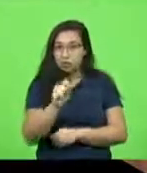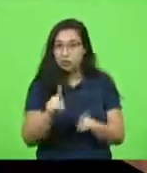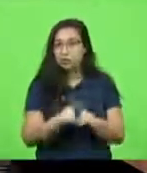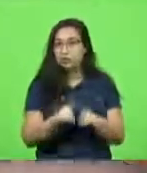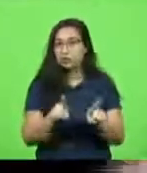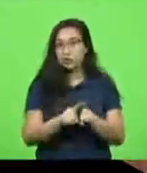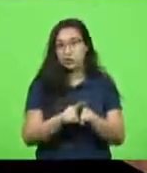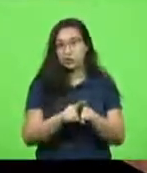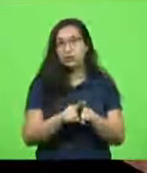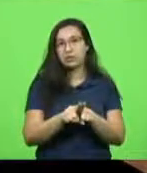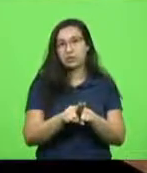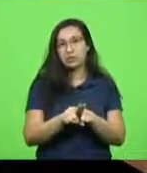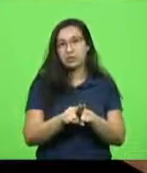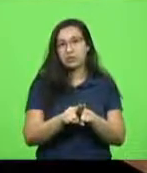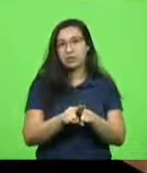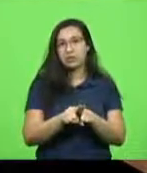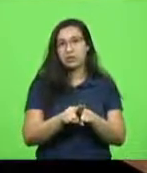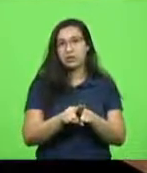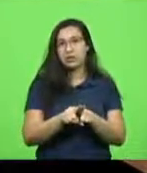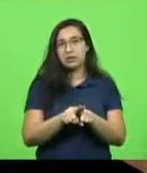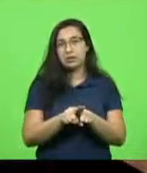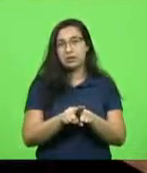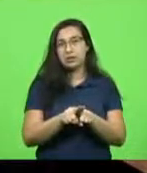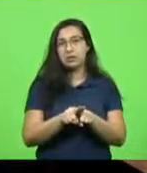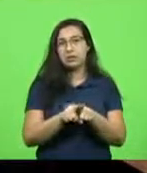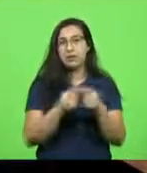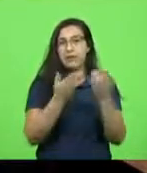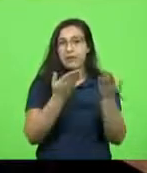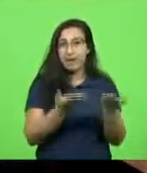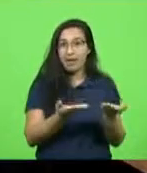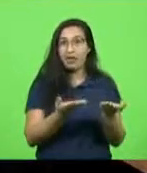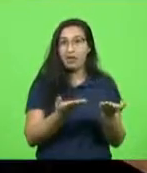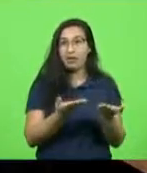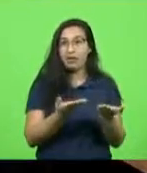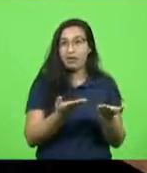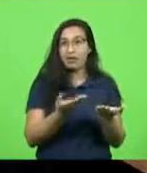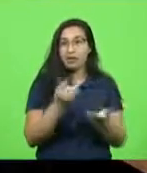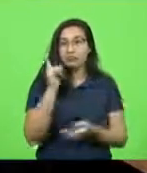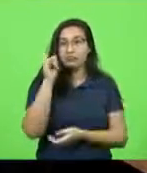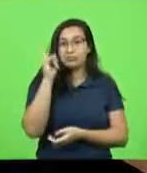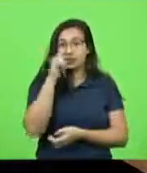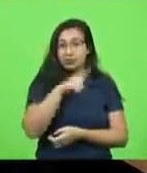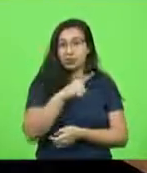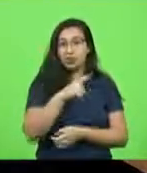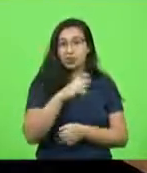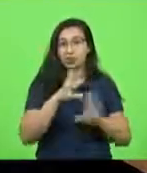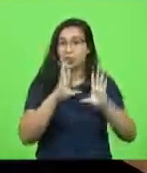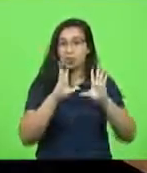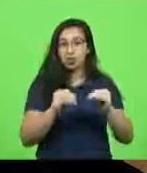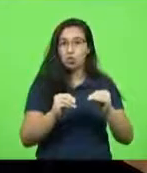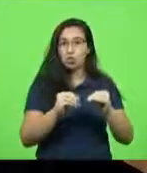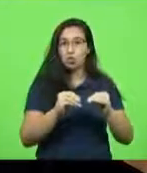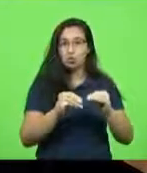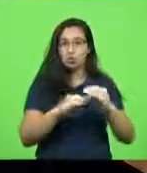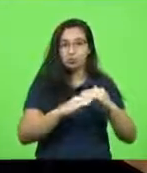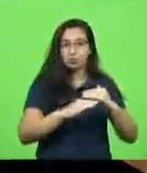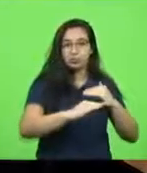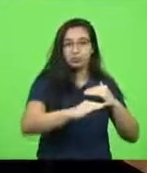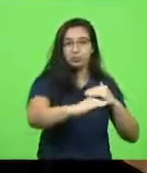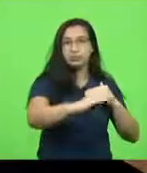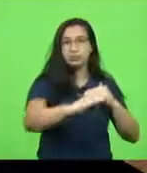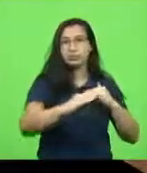coloque ele conhece muito bem Joinville a São Bento do Sul por exemplo estar todo tráfego que vem do meio-oeste